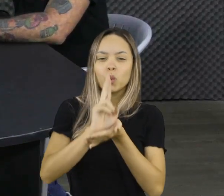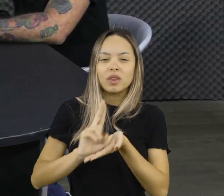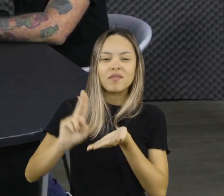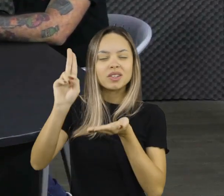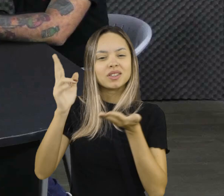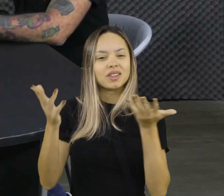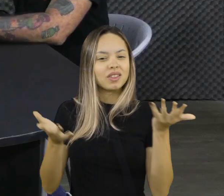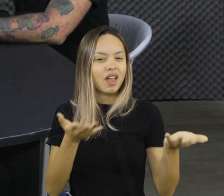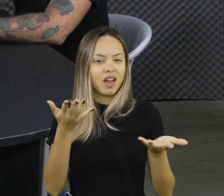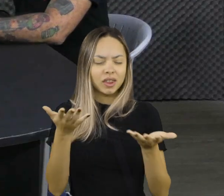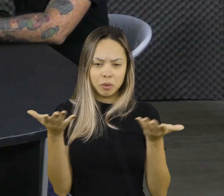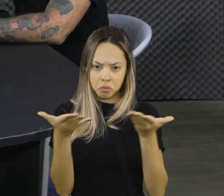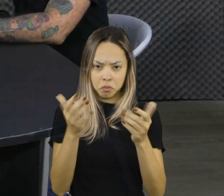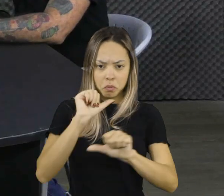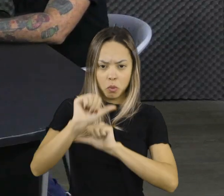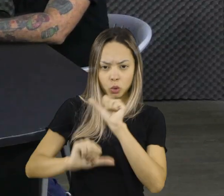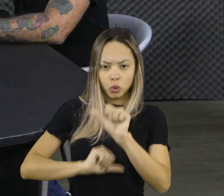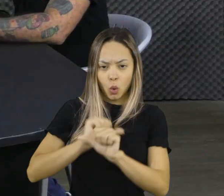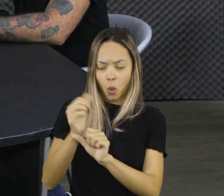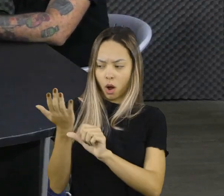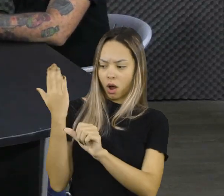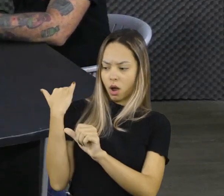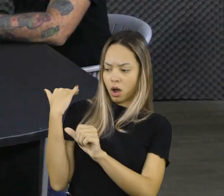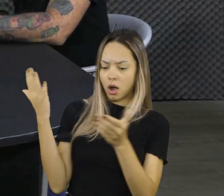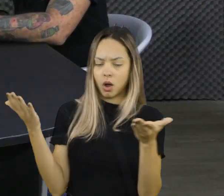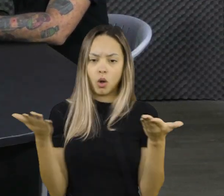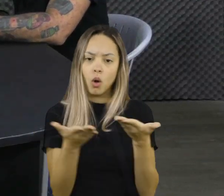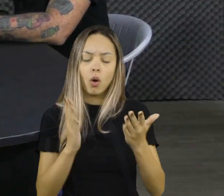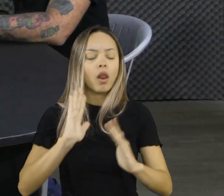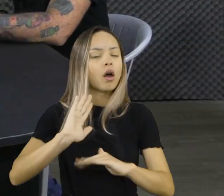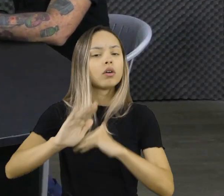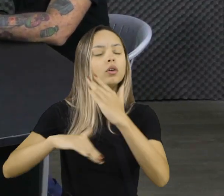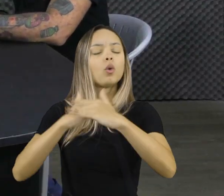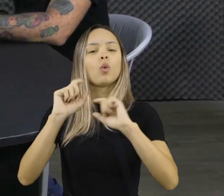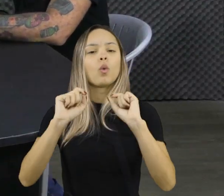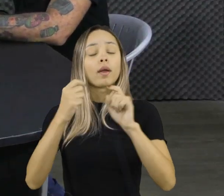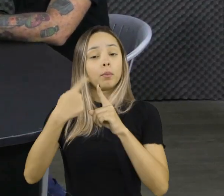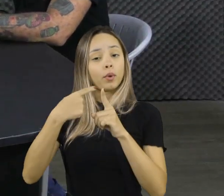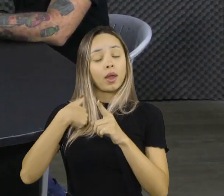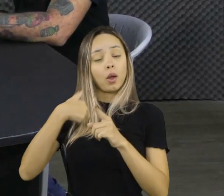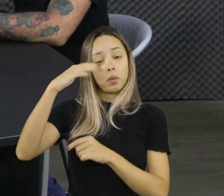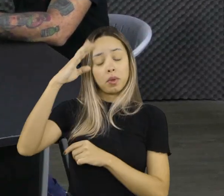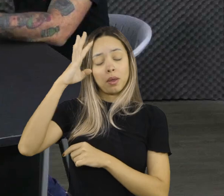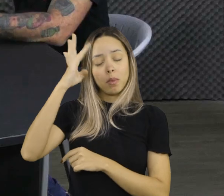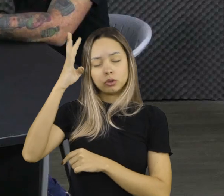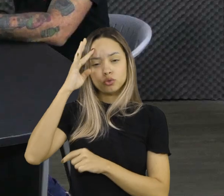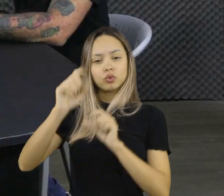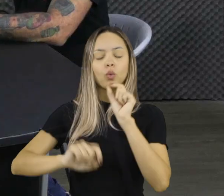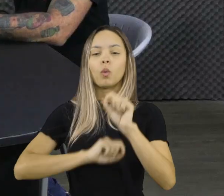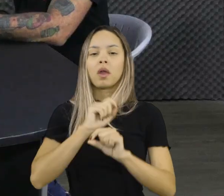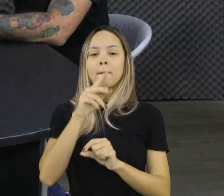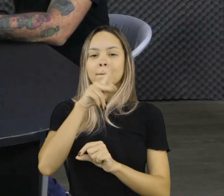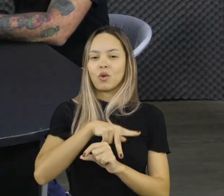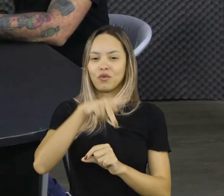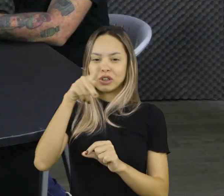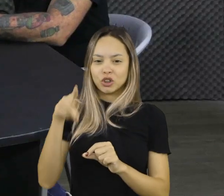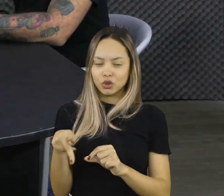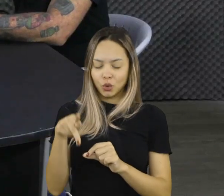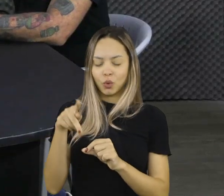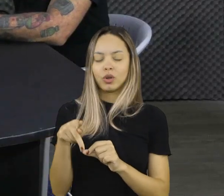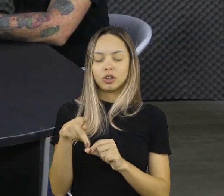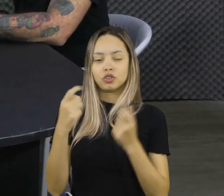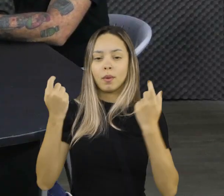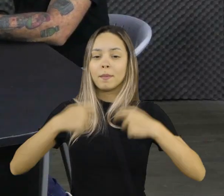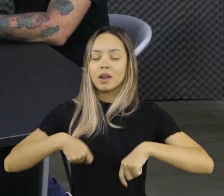hoje? Alguma coisa mudou? O que avançou? Porque eu imagino que esse professor e essa professora